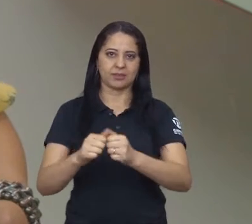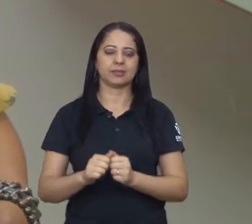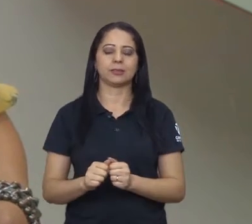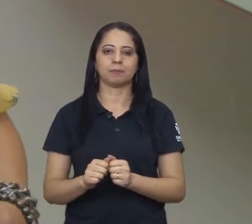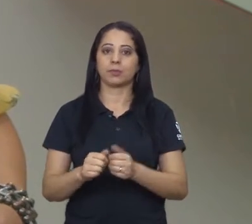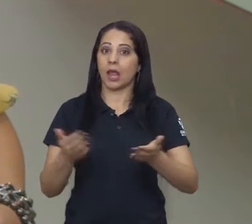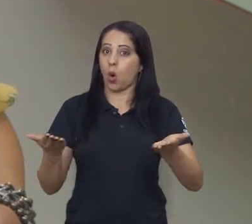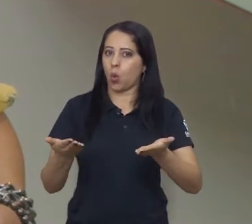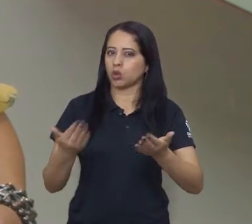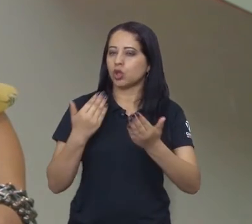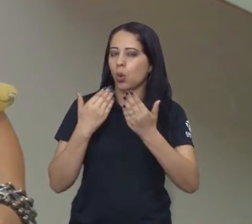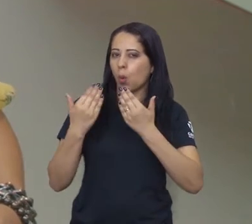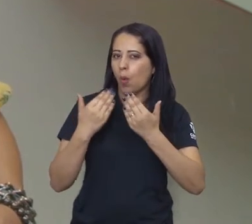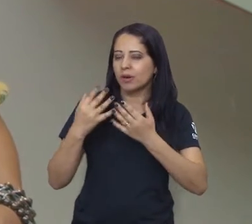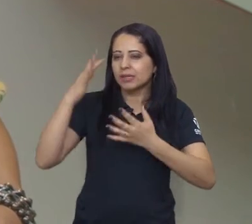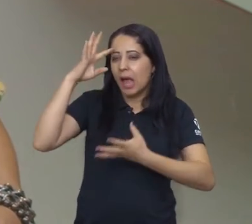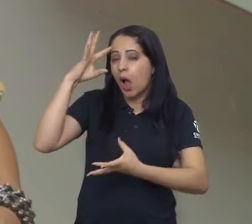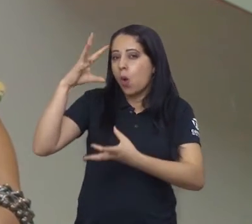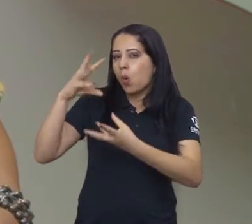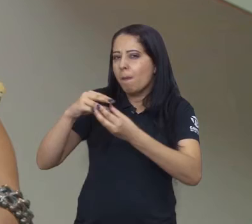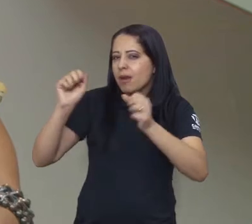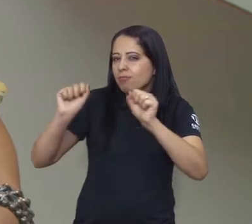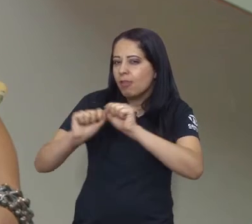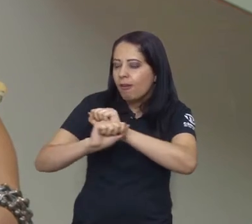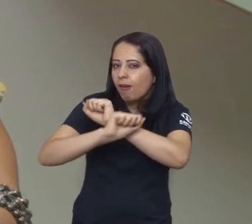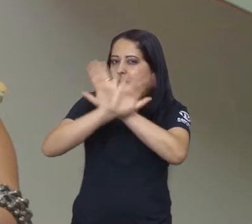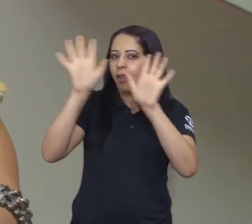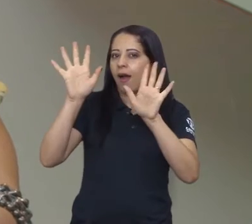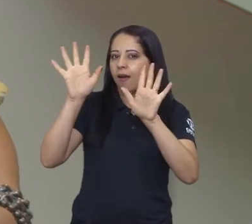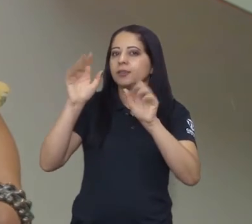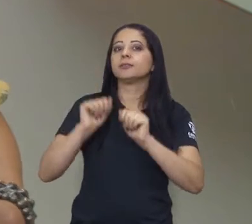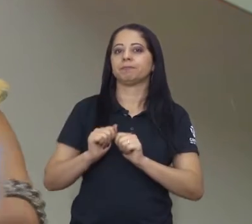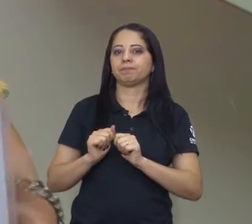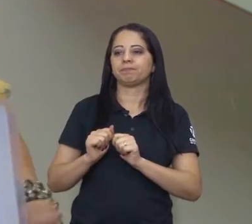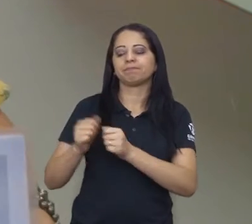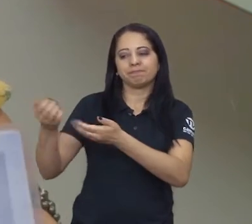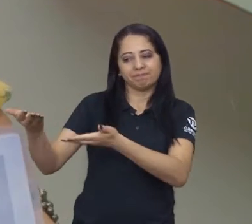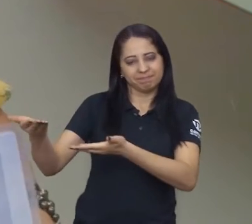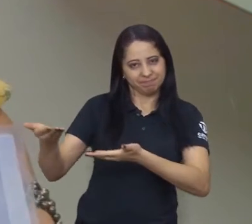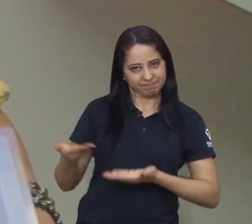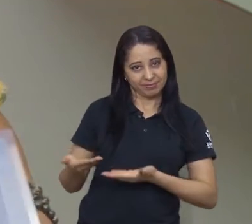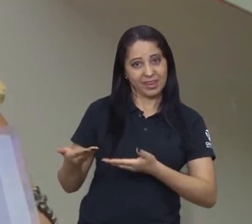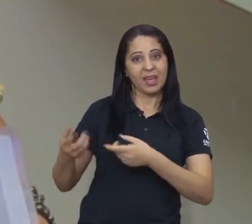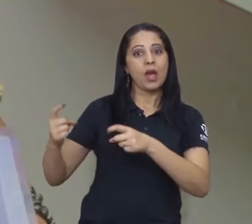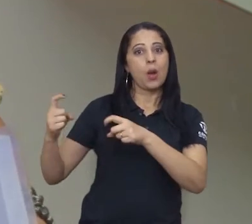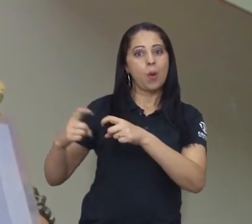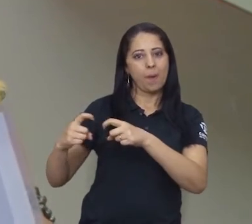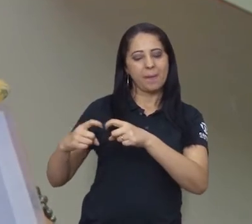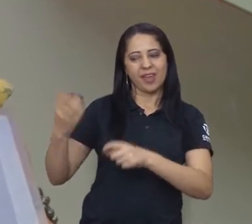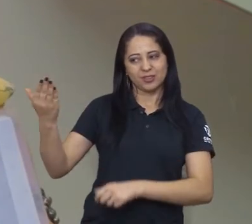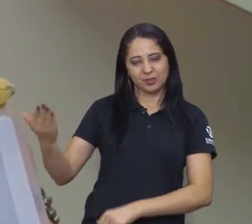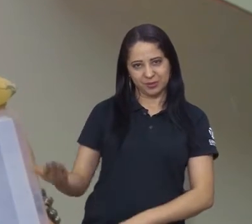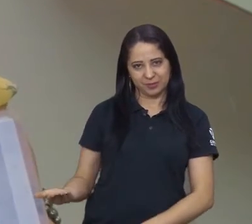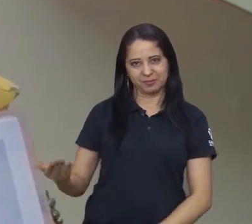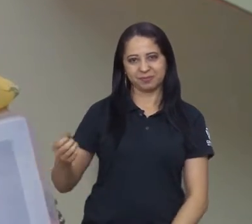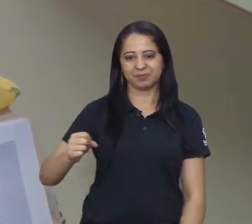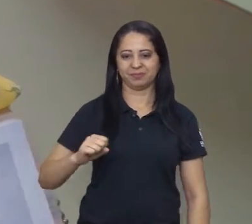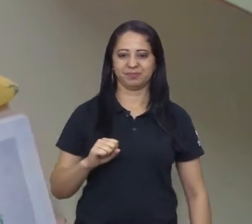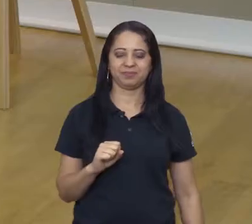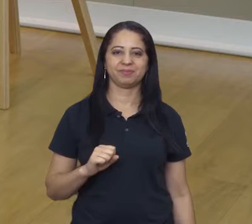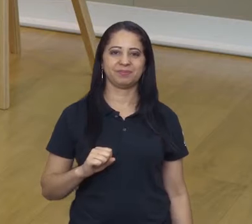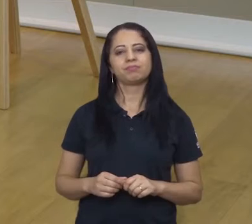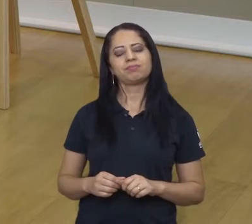para entender melhor o que é essa medicina integrativa nós recebemos no programa de hoje o Dr Sérgio